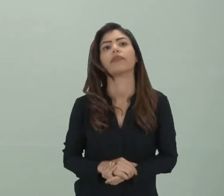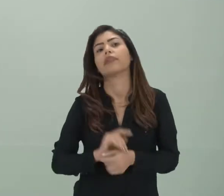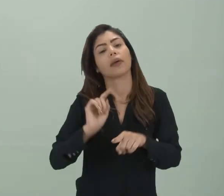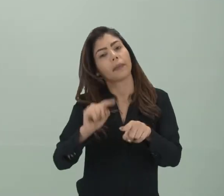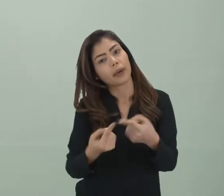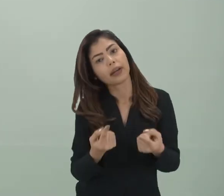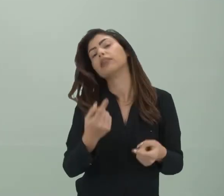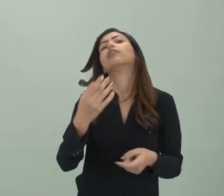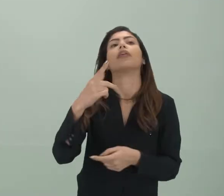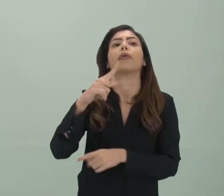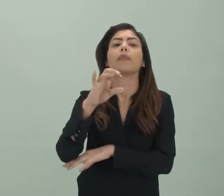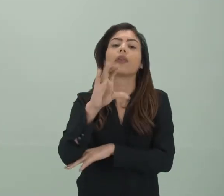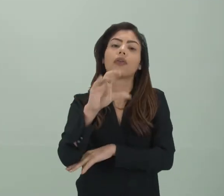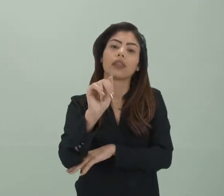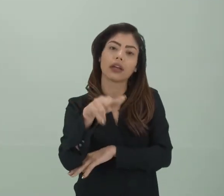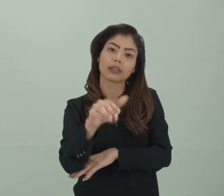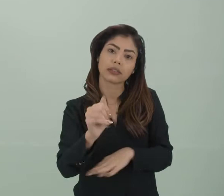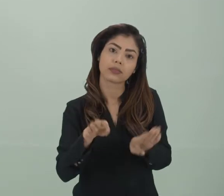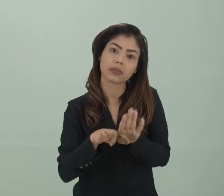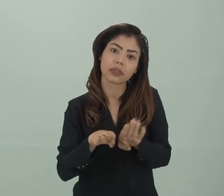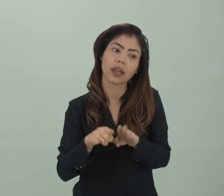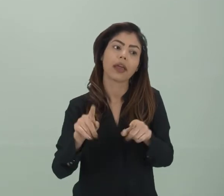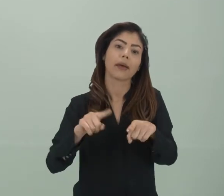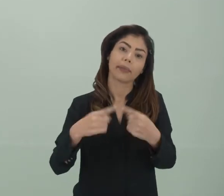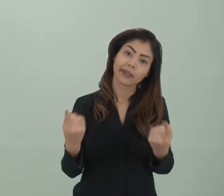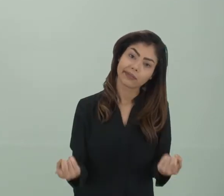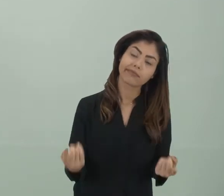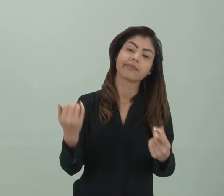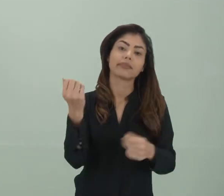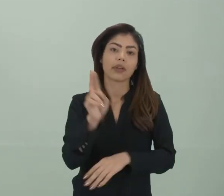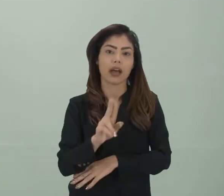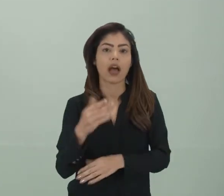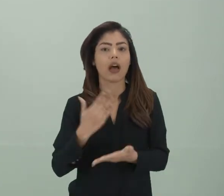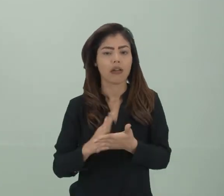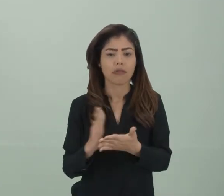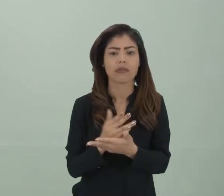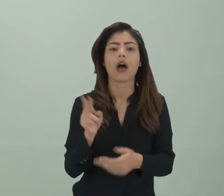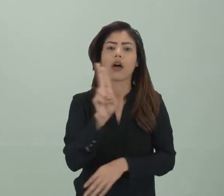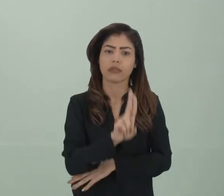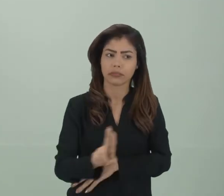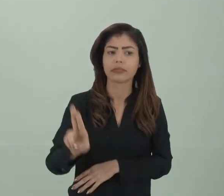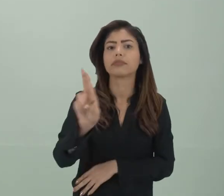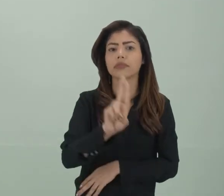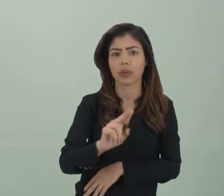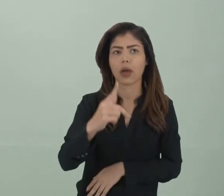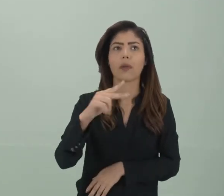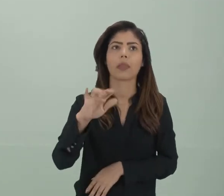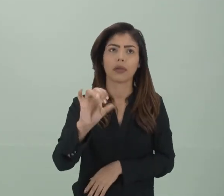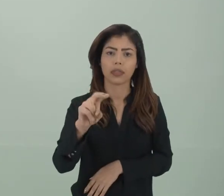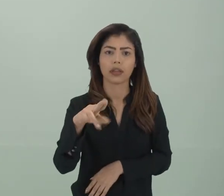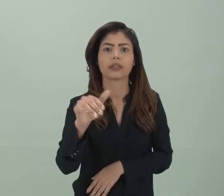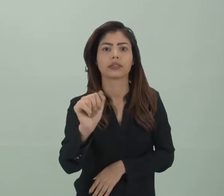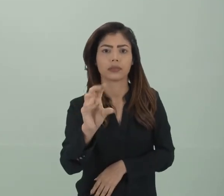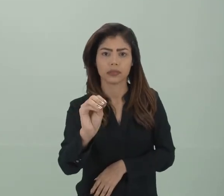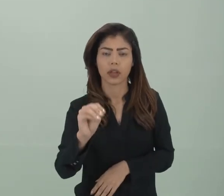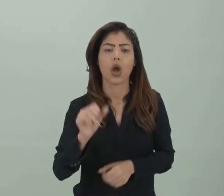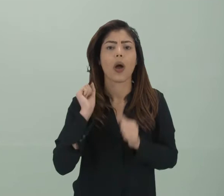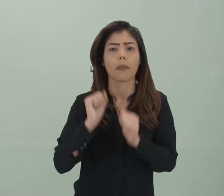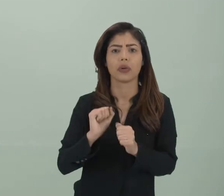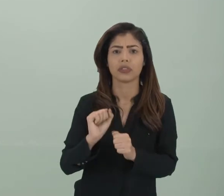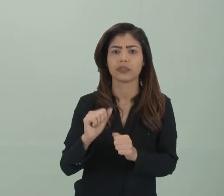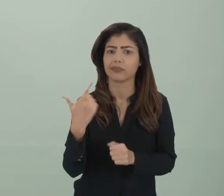Porém, como se trata de uma figura de linguagem, algumas vezes a utilização desse pleonasmo pode